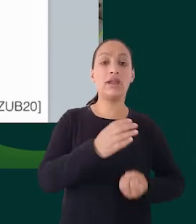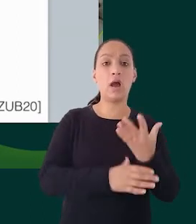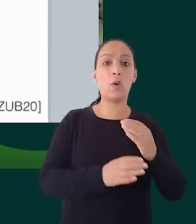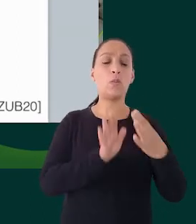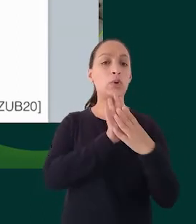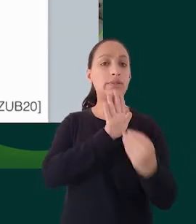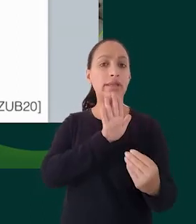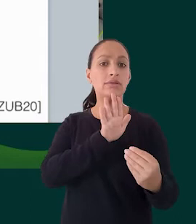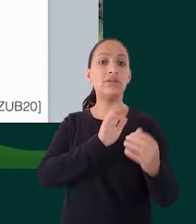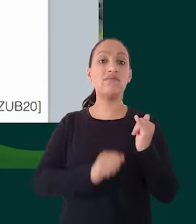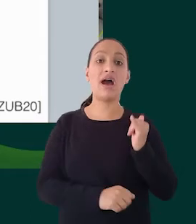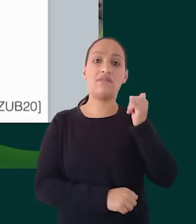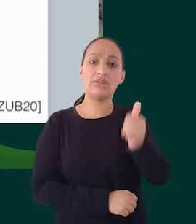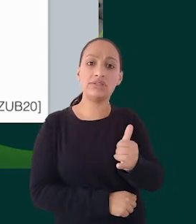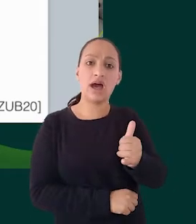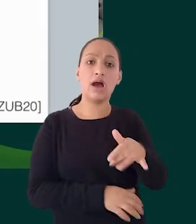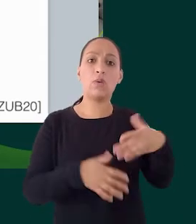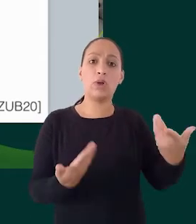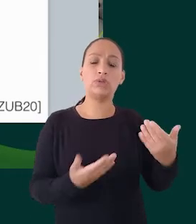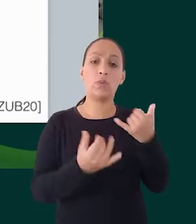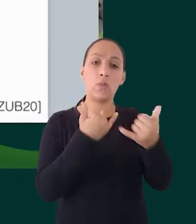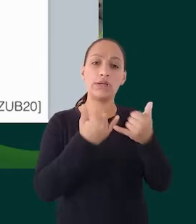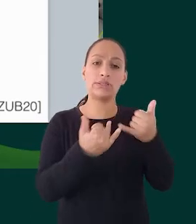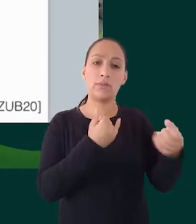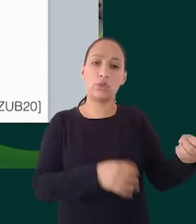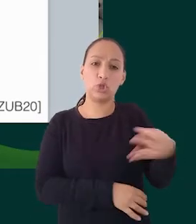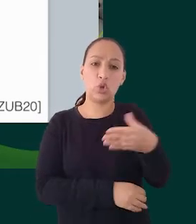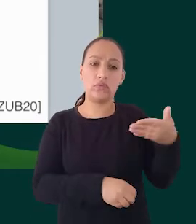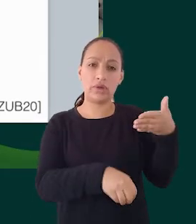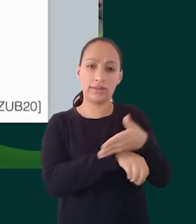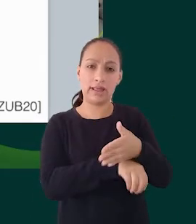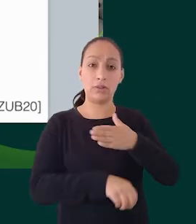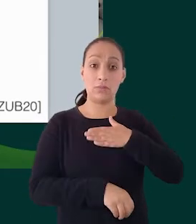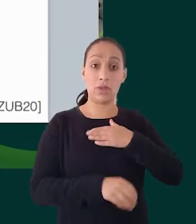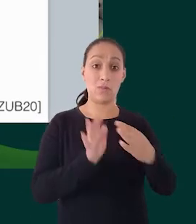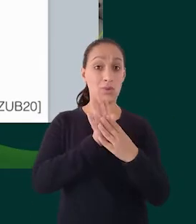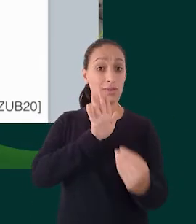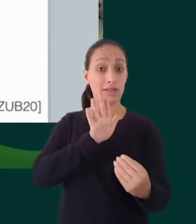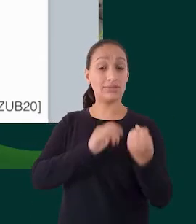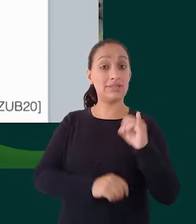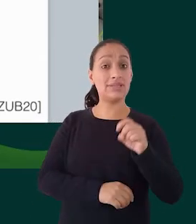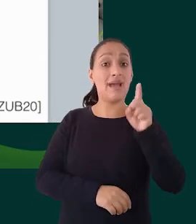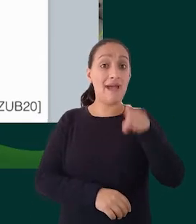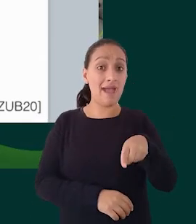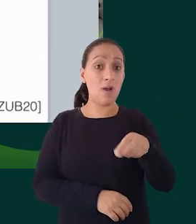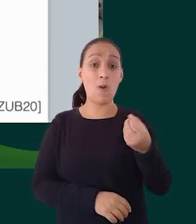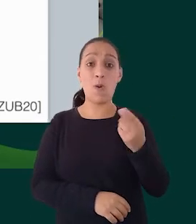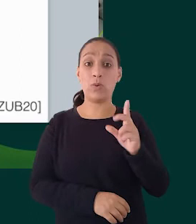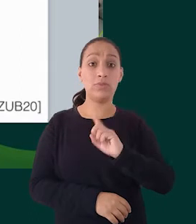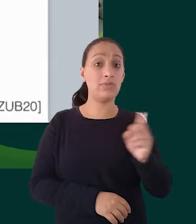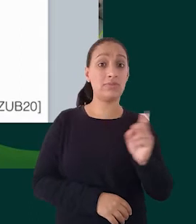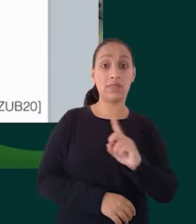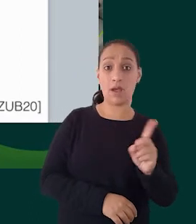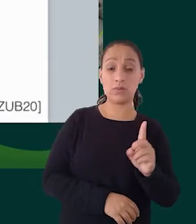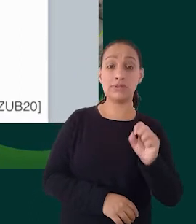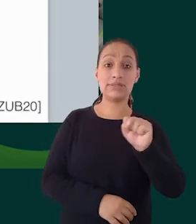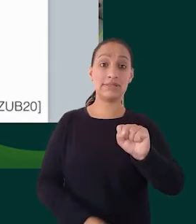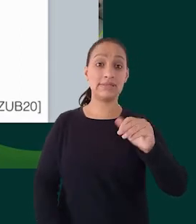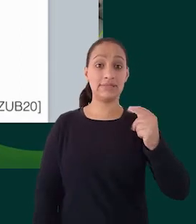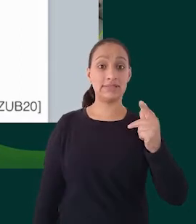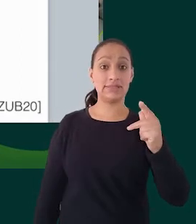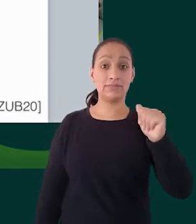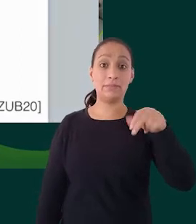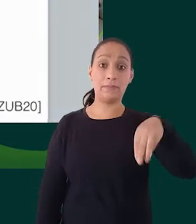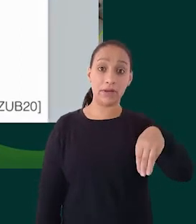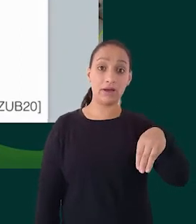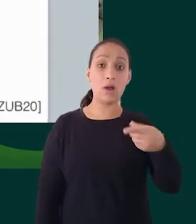predizer quando um exemplo novo entrar no meu modelo, se é ou não é, né? Se é spam ou se não é